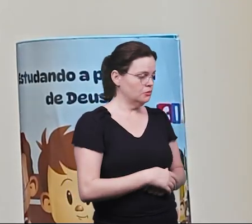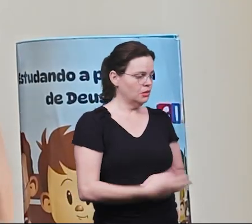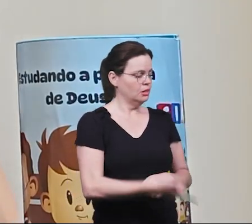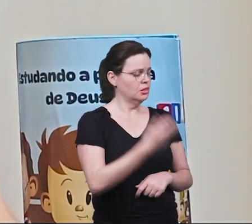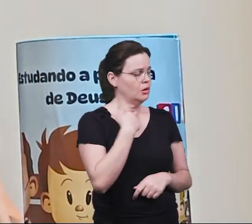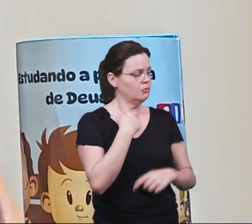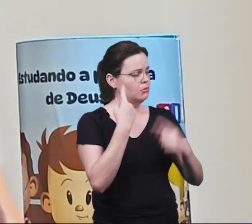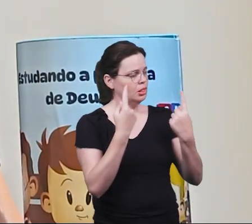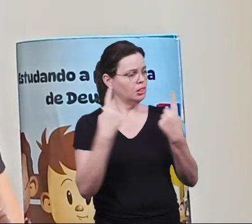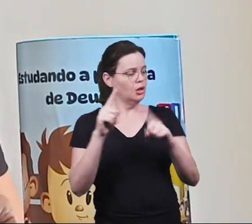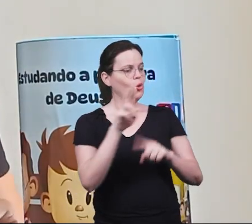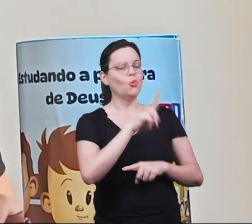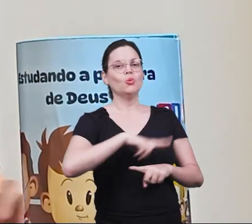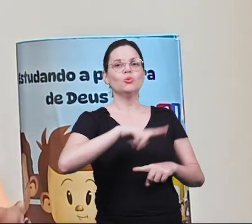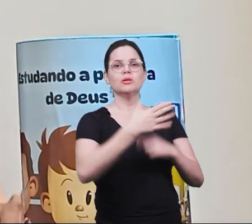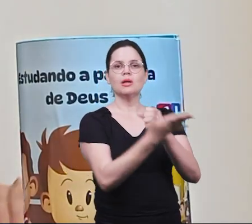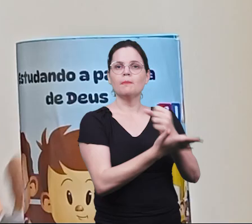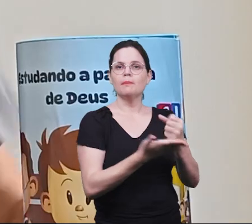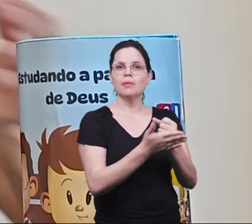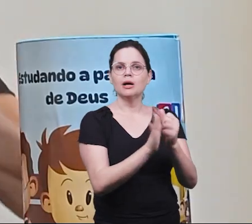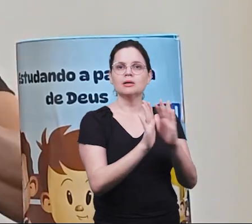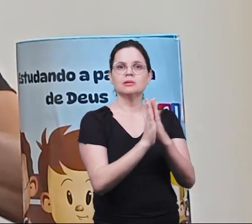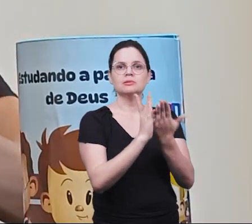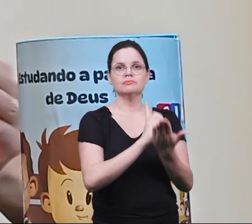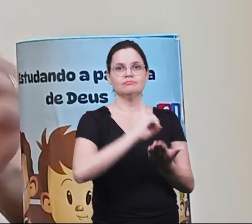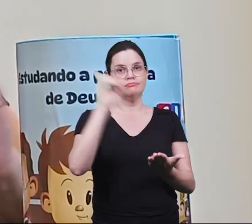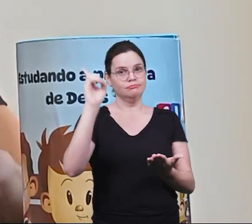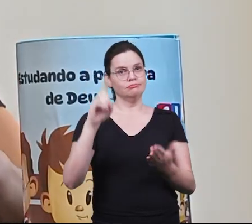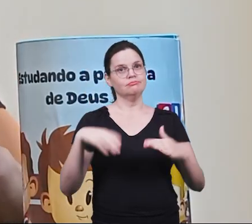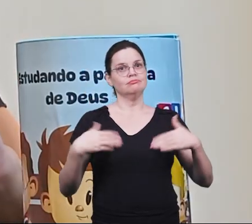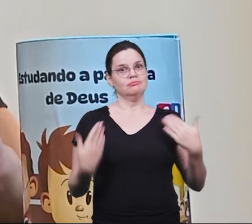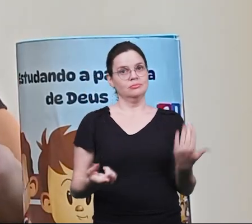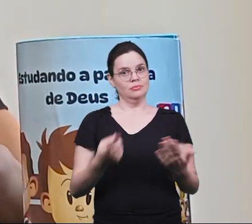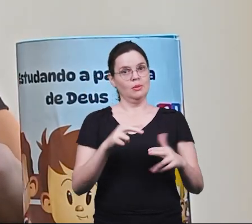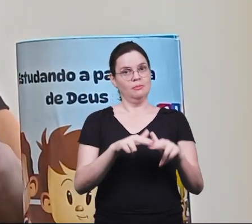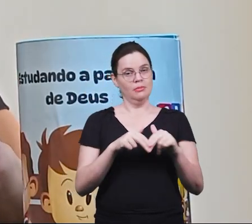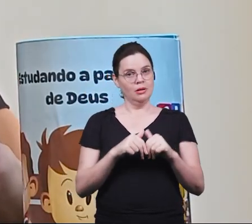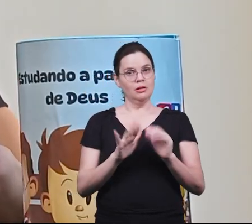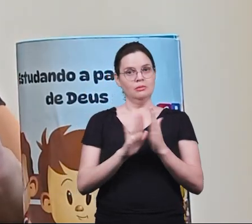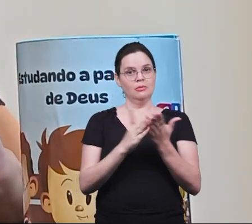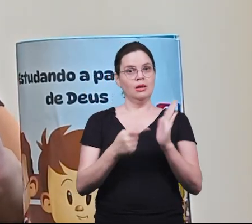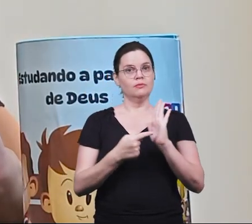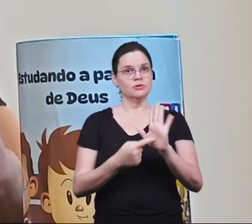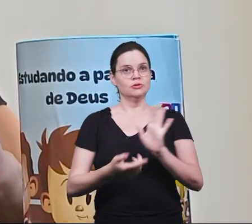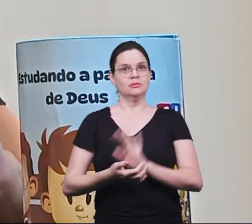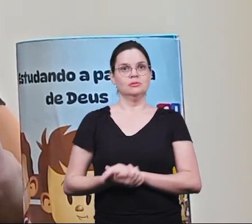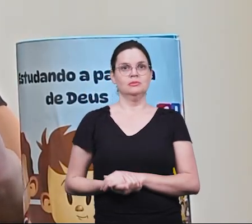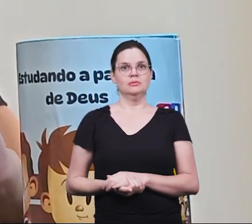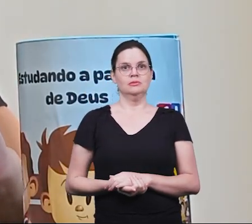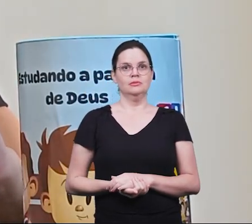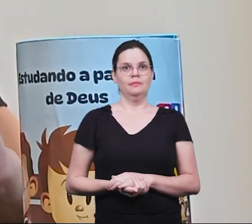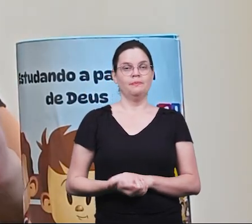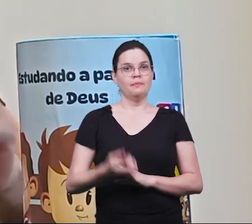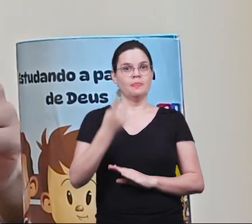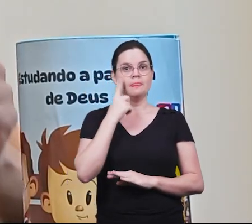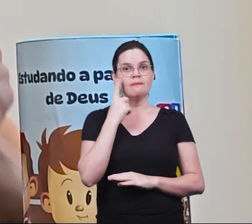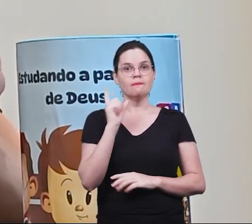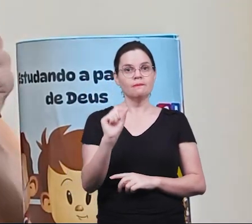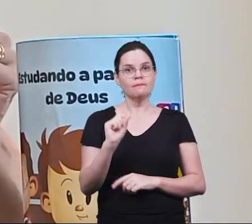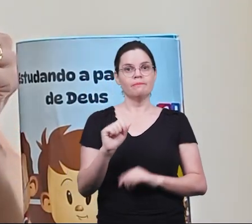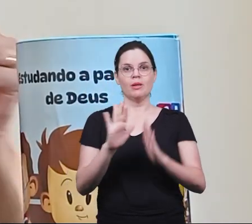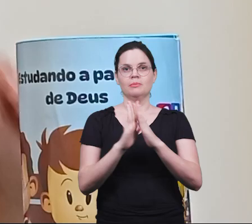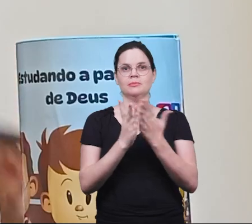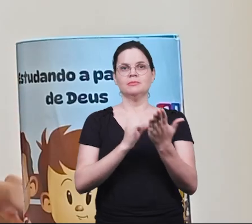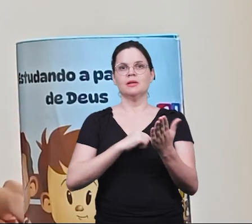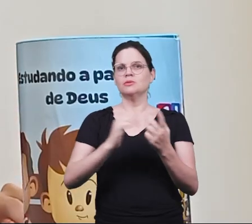Deus. Mais uma vez, a resposta de Jesus foi pela palavra. Vejam, a palavra, ela